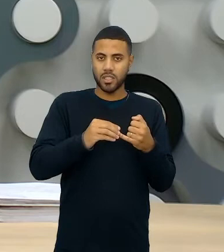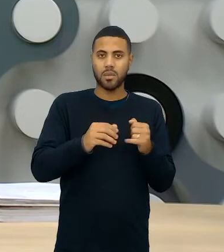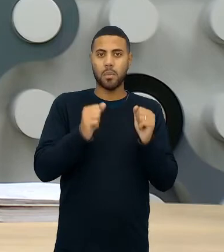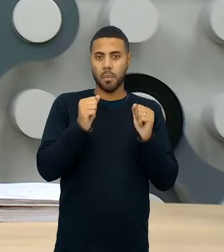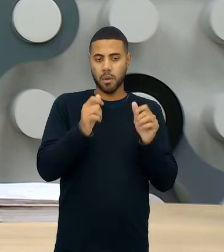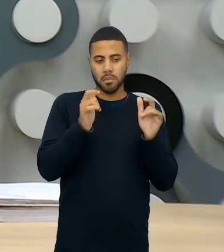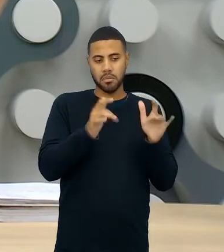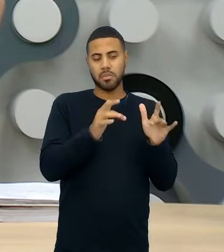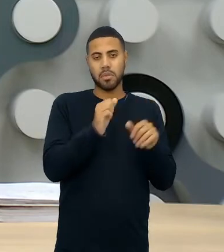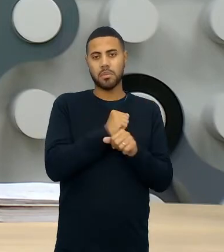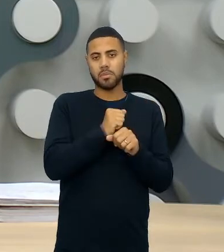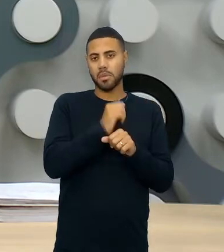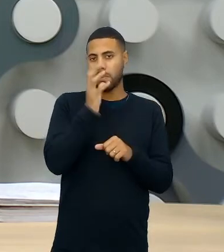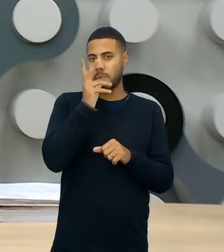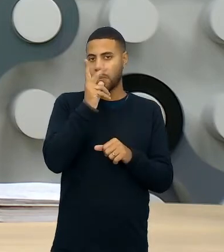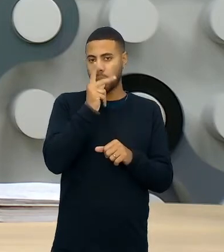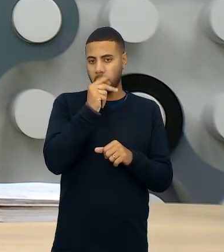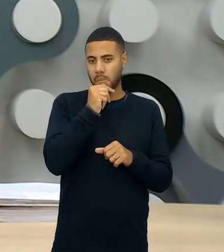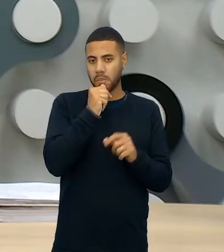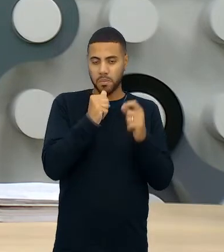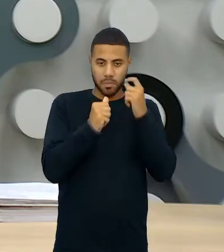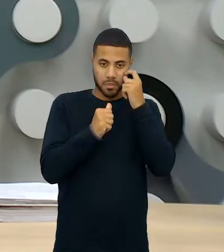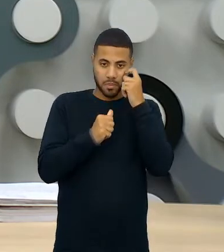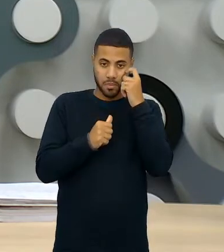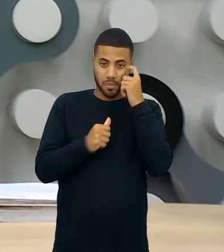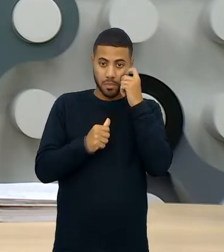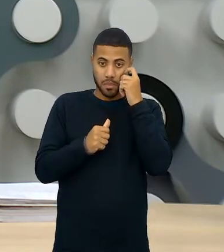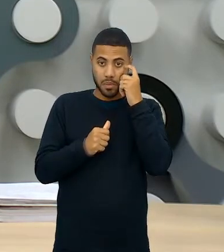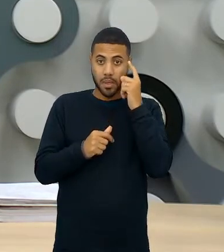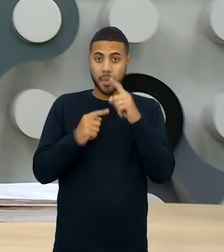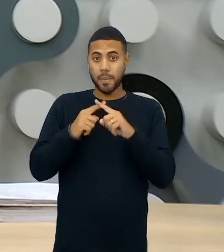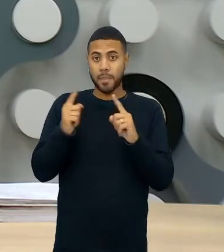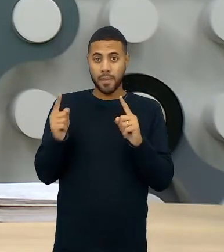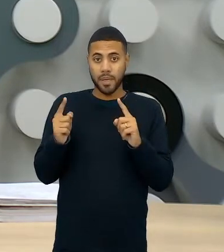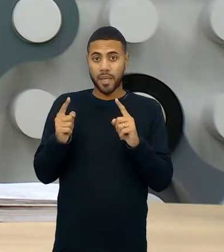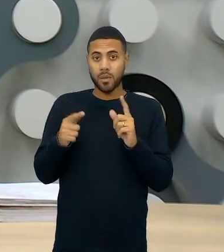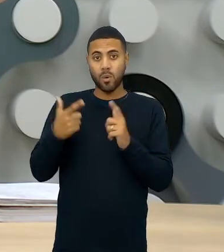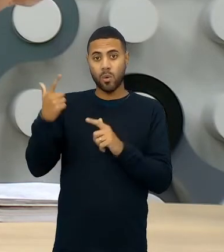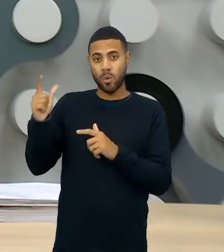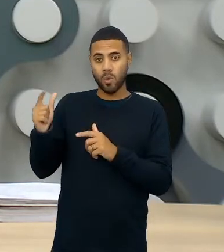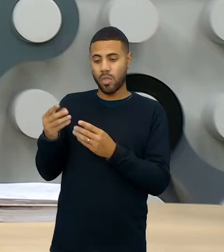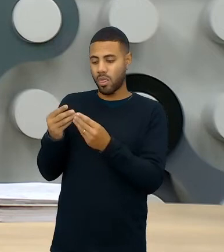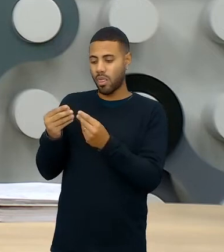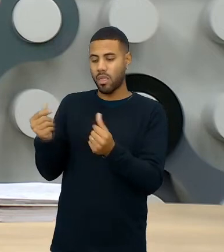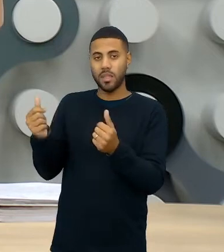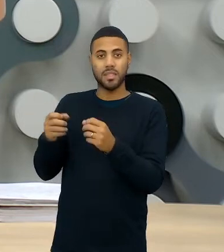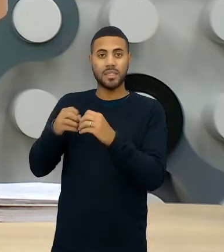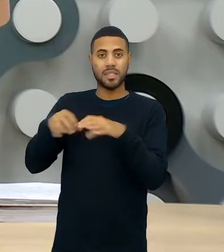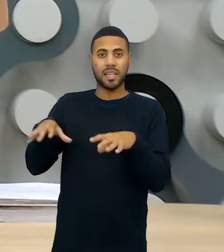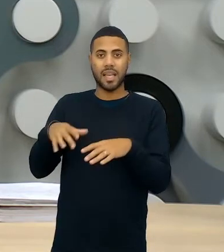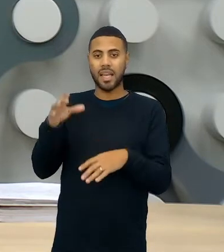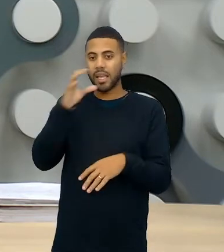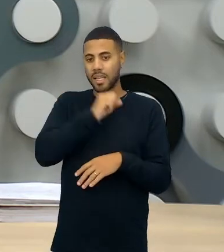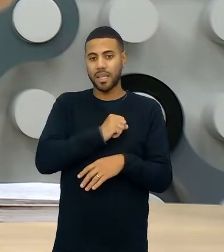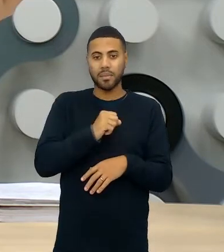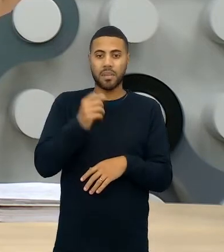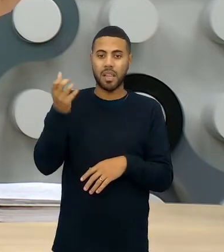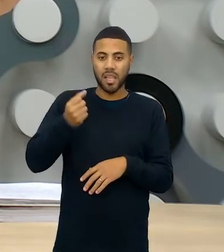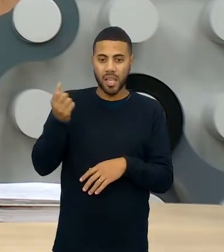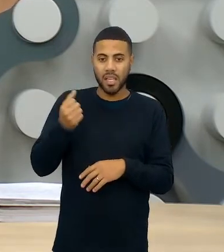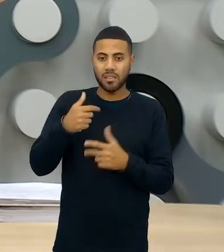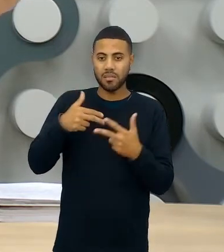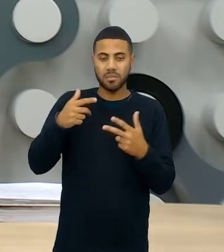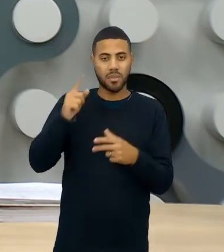grãos, de certa forma, dá para estocar um pouco mais, mas alimentos perecíveis não, tá? Então, é um iogurte, olha o prazo